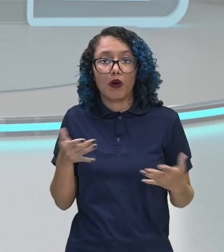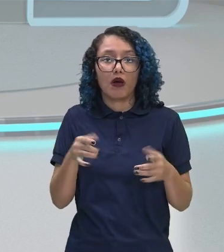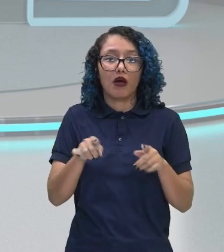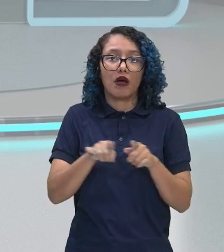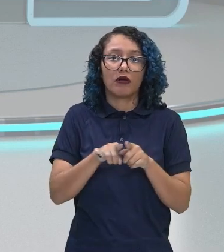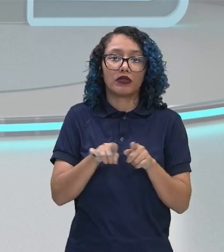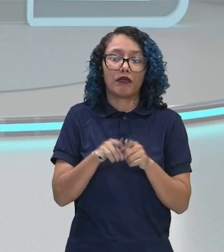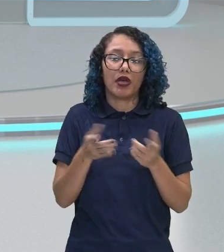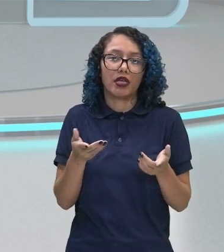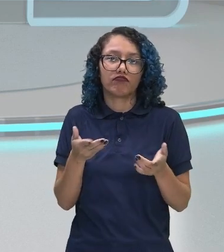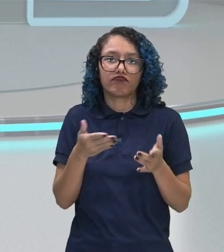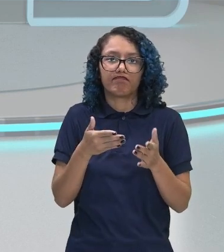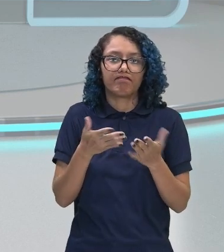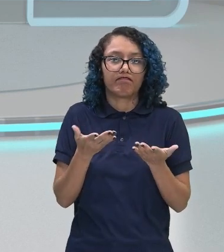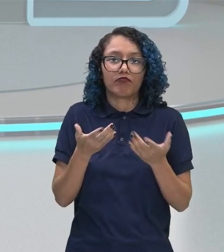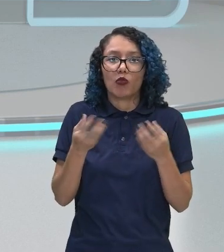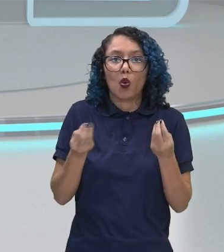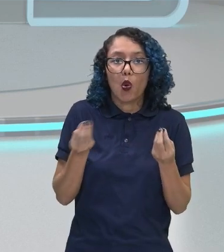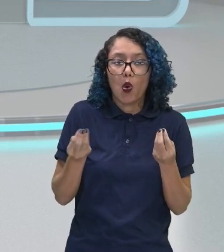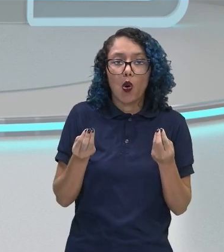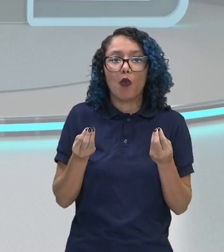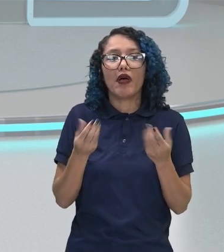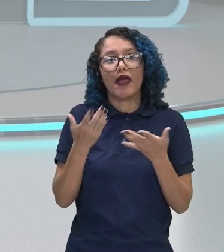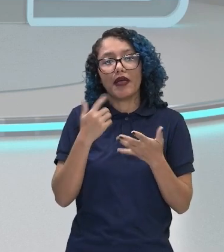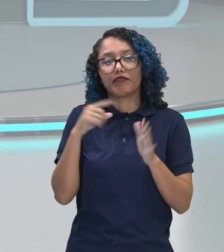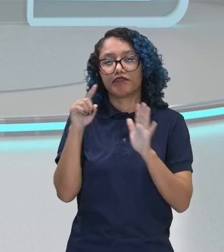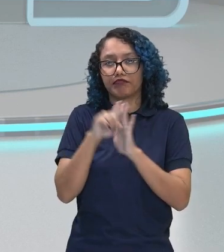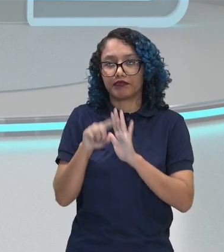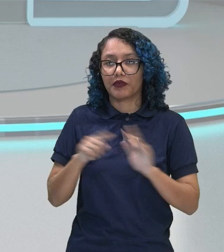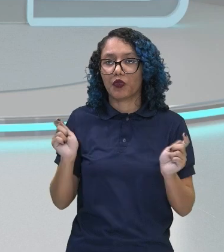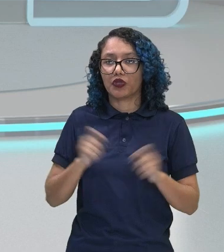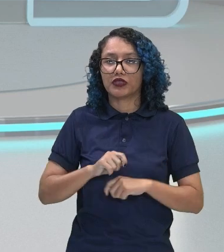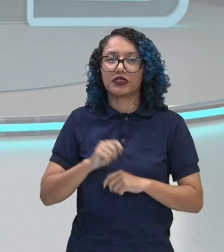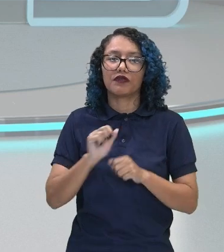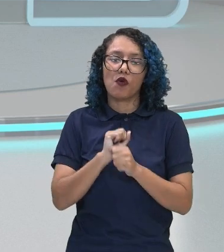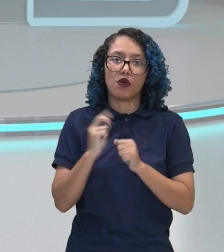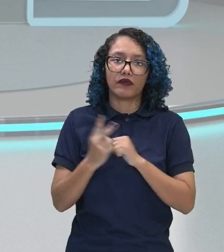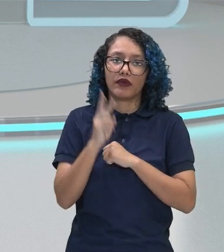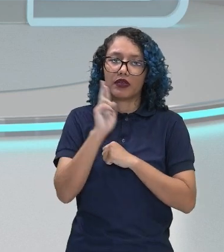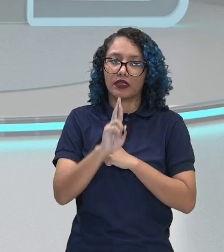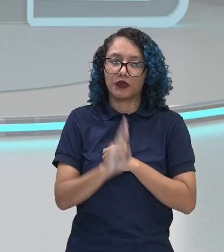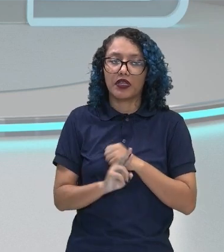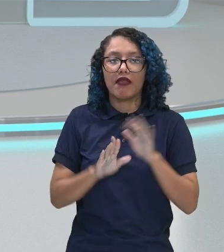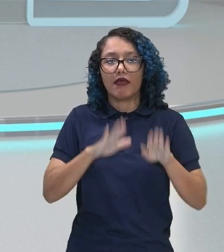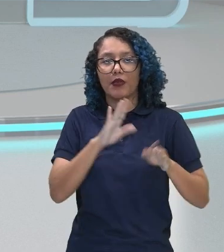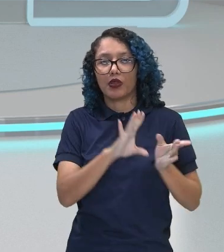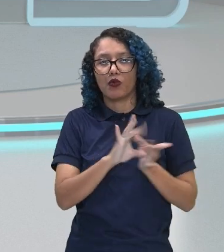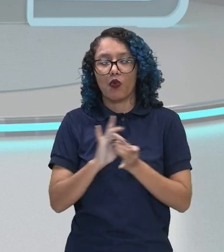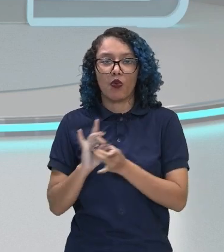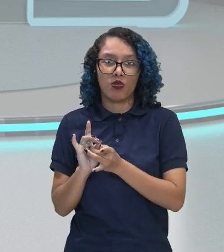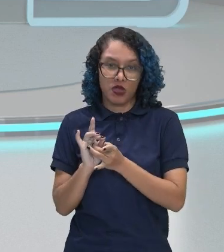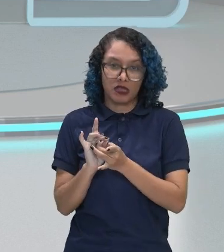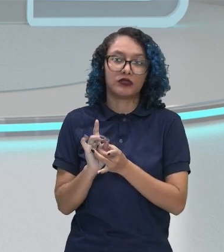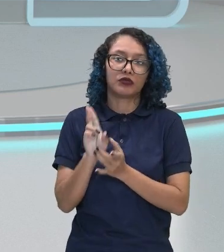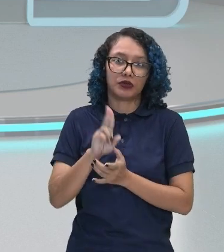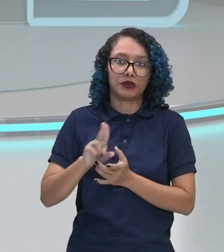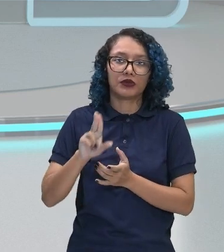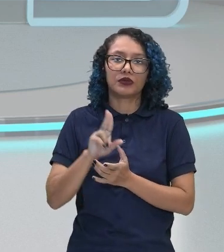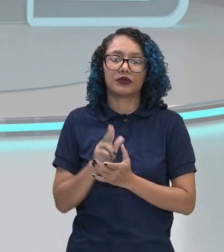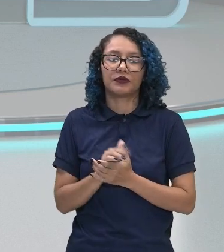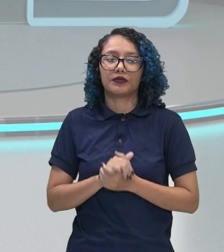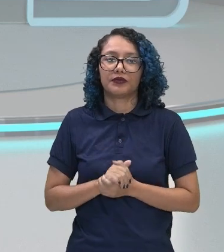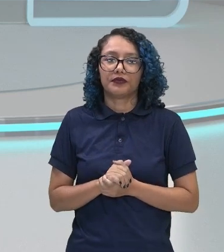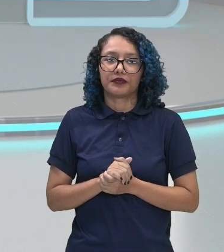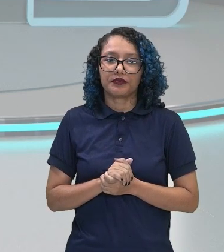que ponto. Essas são as perguntas que os advérbios vão responder dentro daquele contexto onde eles estão inseridos. Bem,